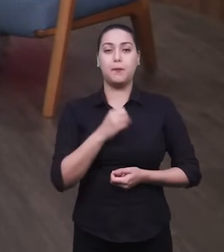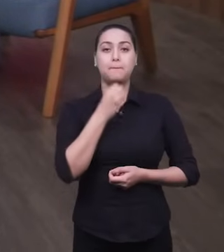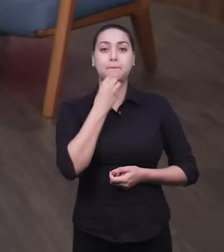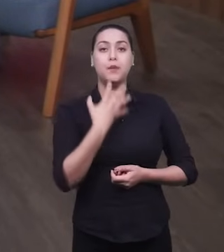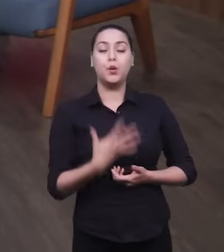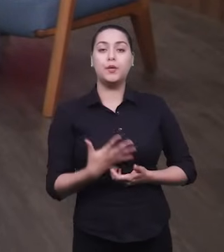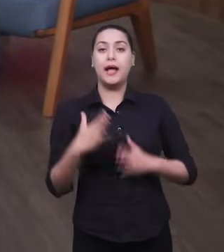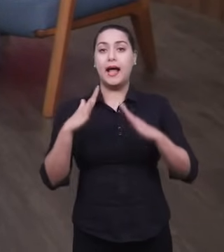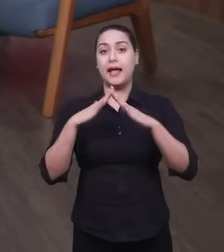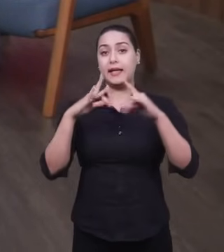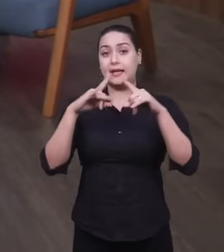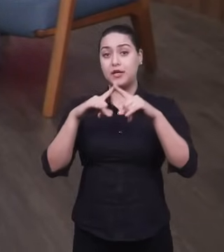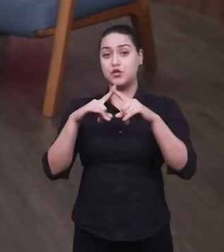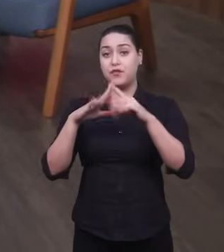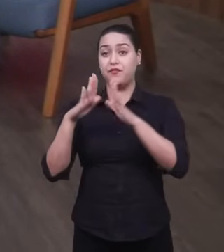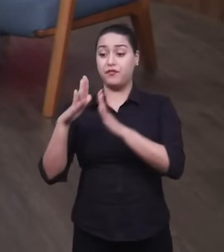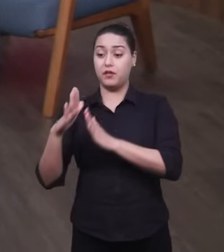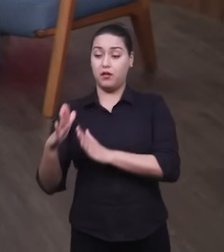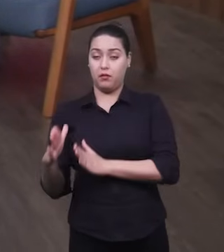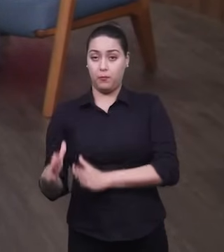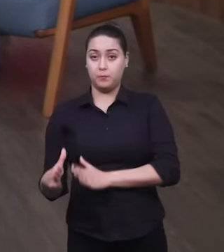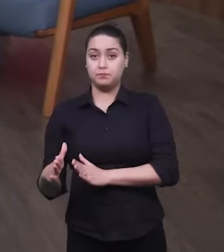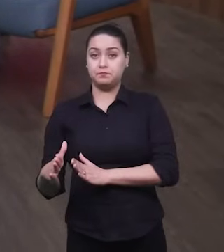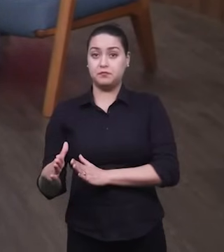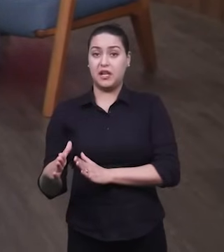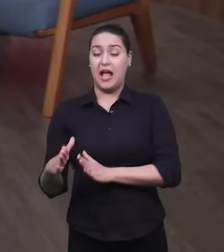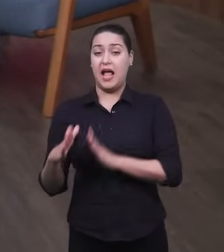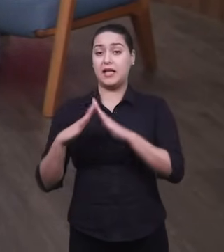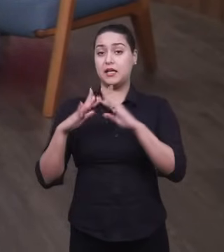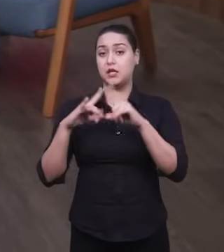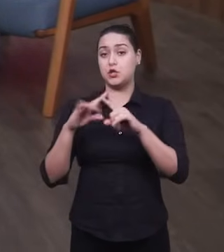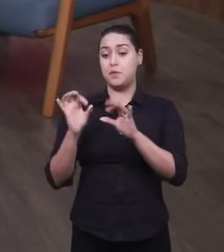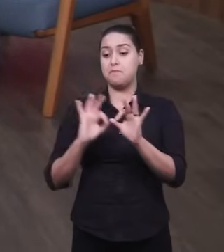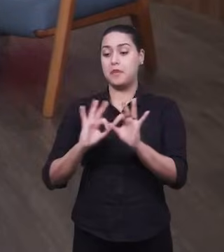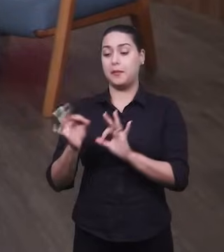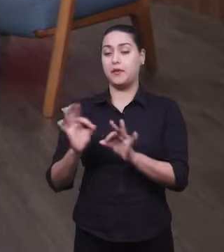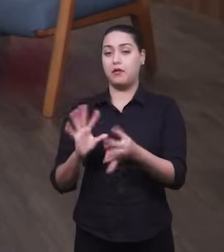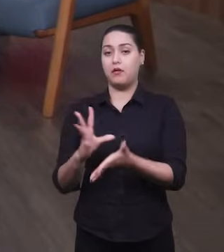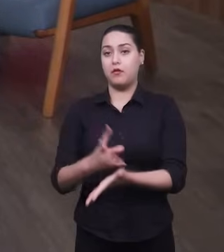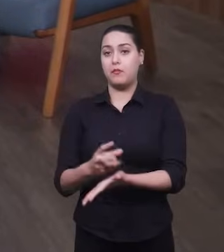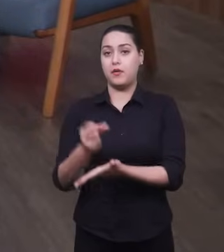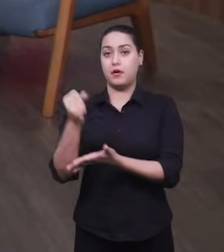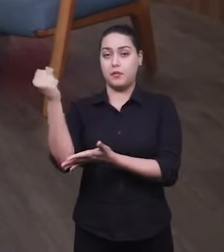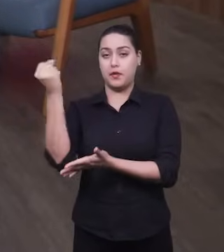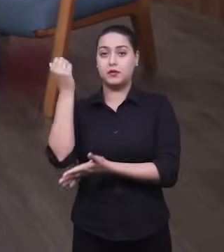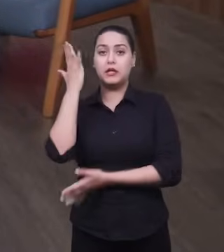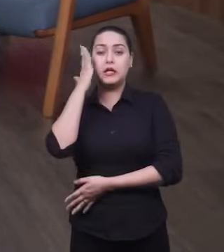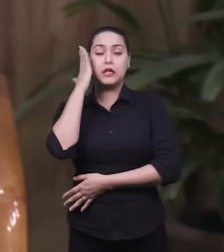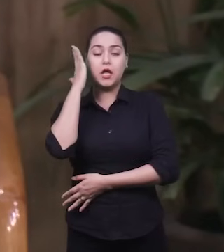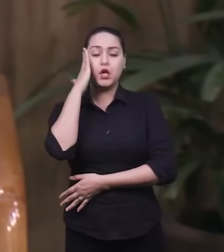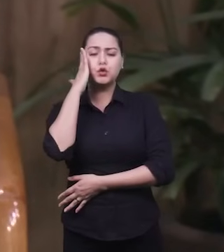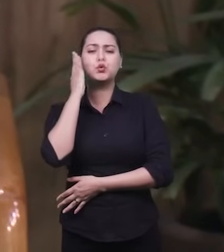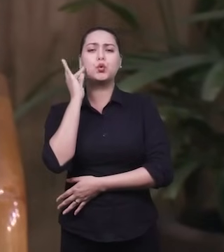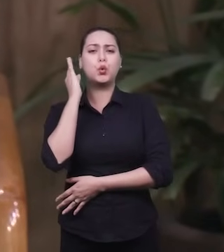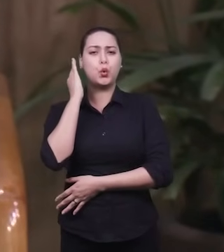igreja, a igreja fiel, a igreja que está preparada para o arrebatamento, a igreja que entende